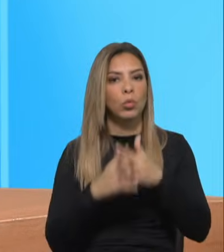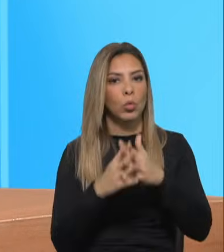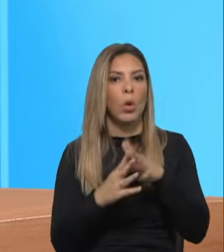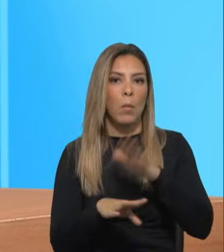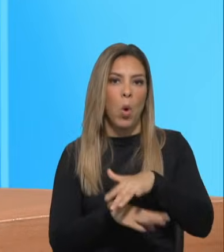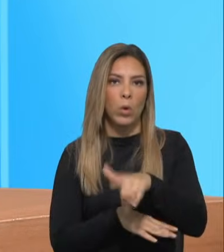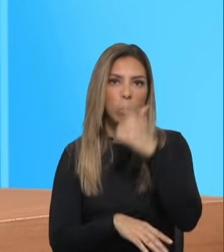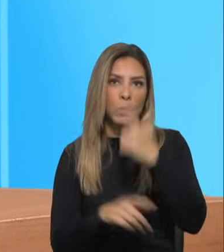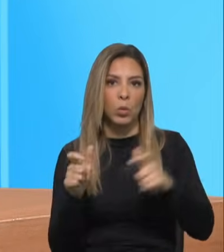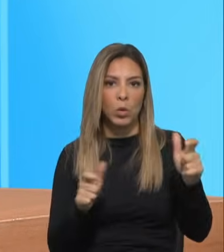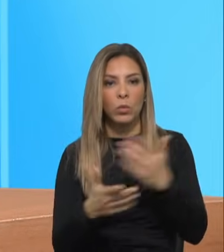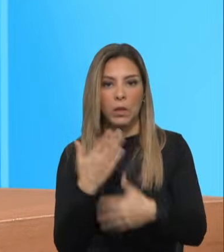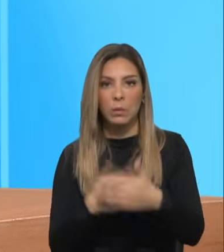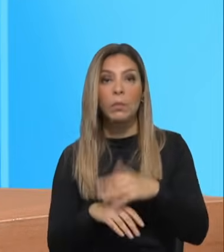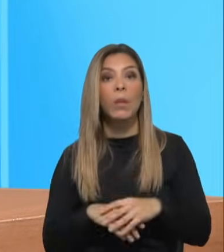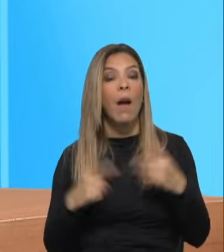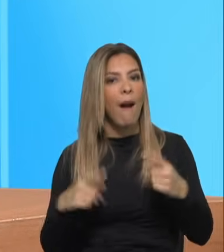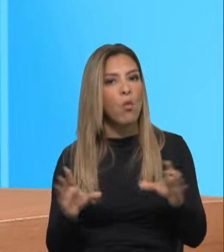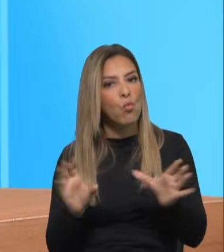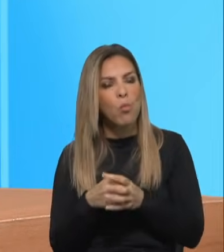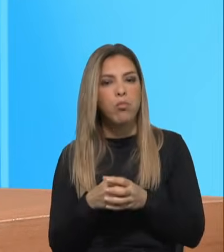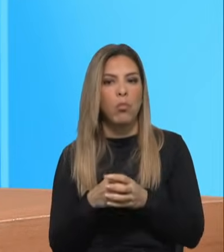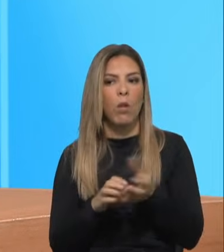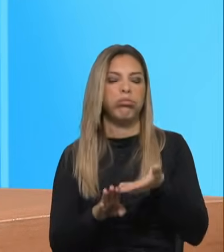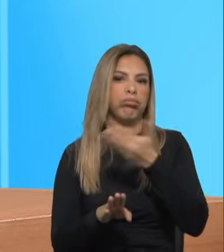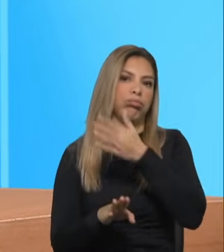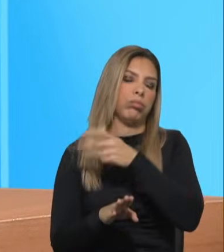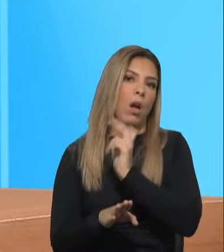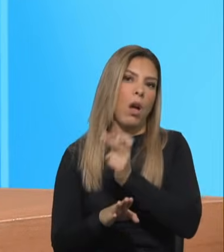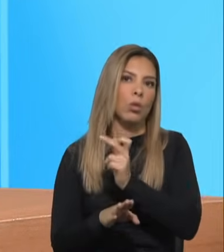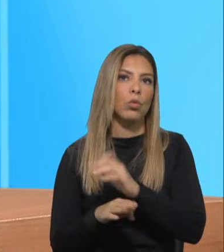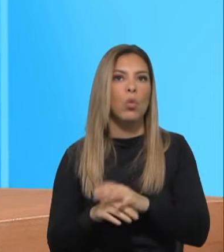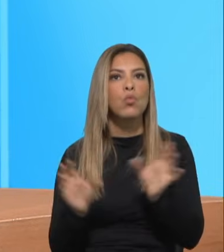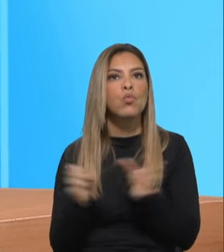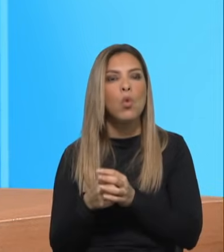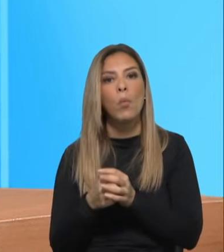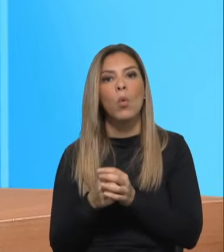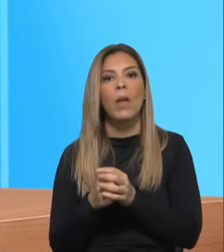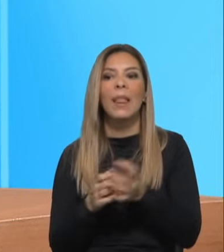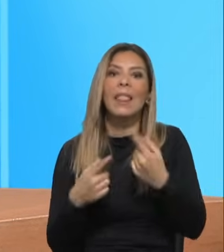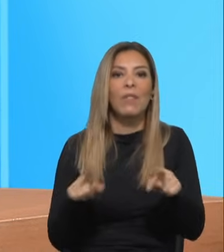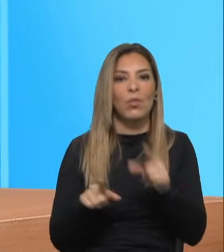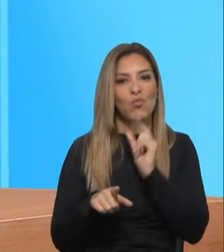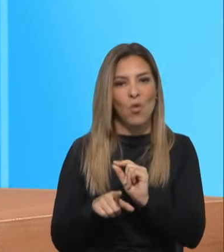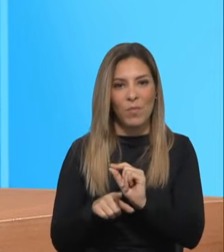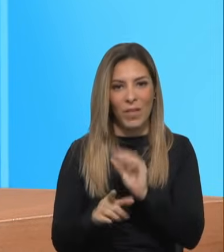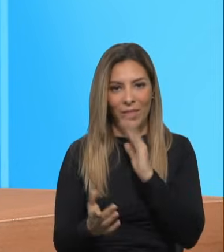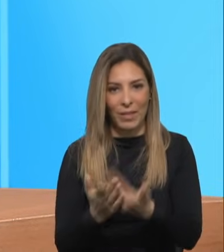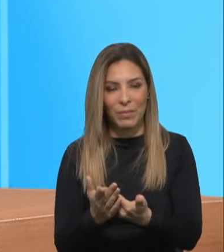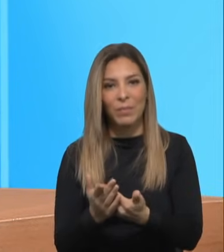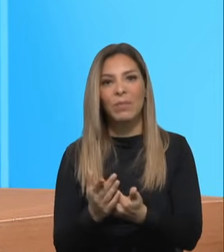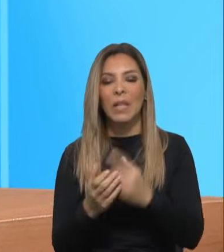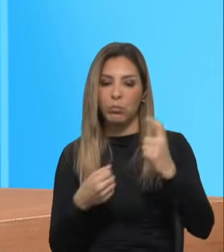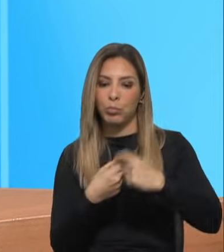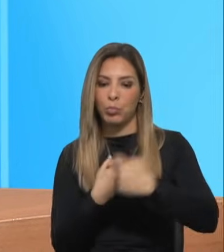é verdade. Existe um grupo já formado há uma série de anos, que é o chamado Grupo da Diferença, que congrega uma série de